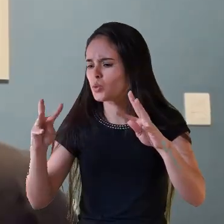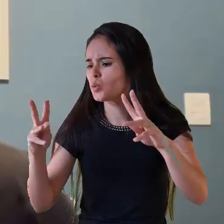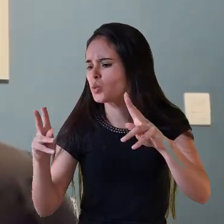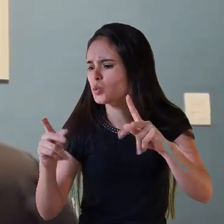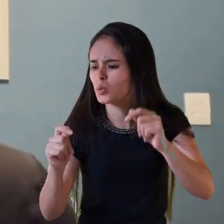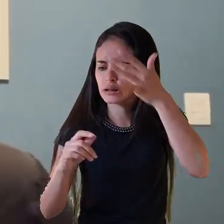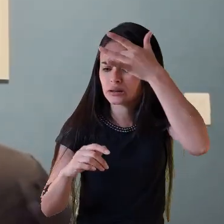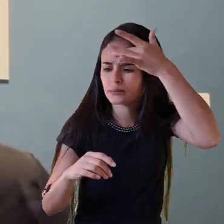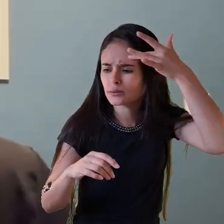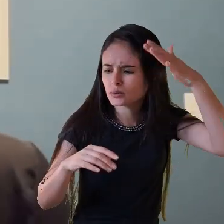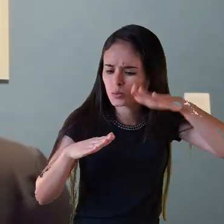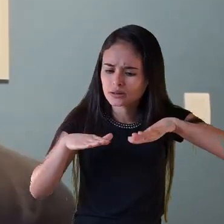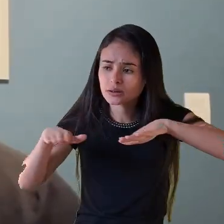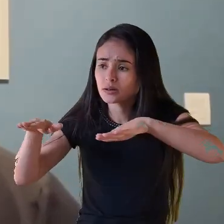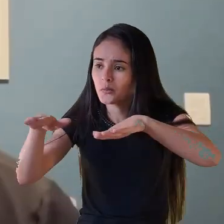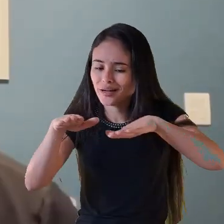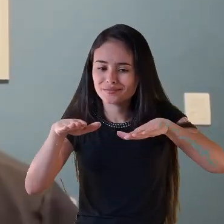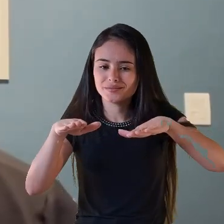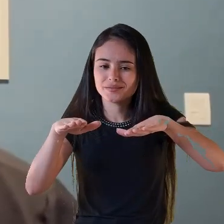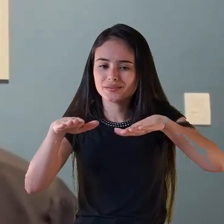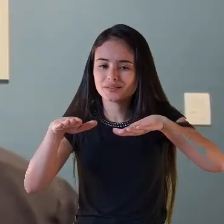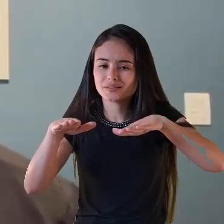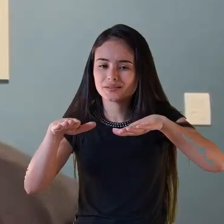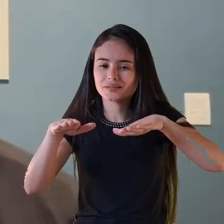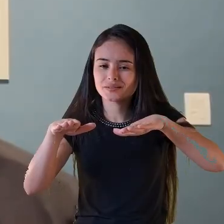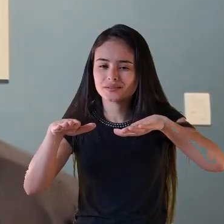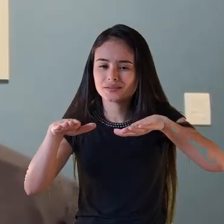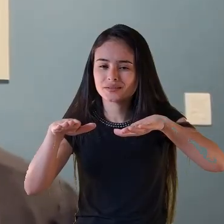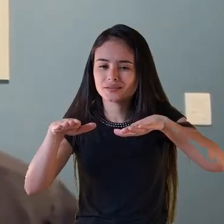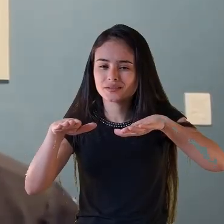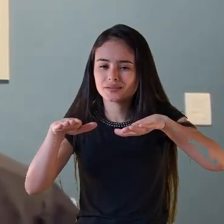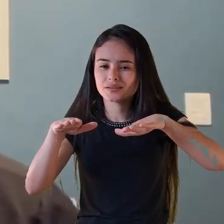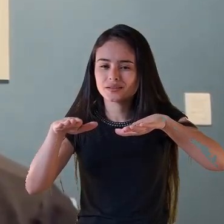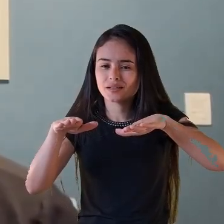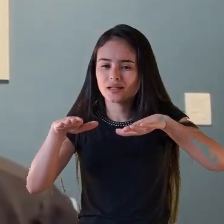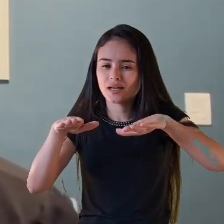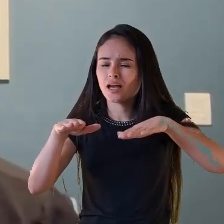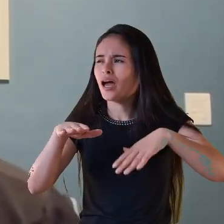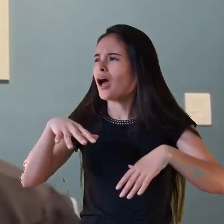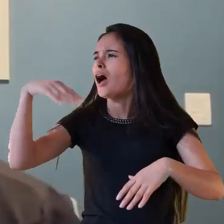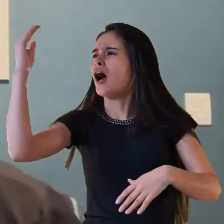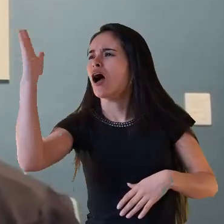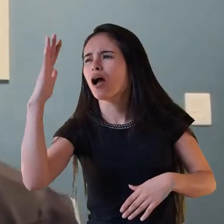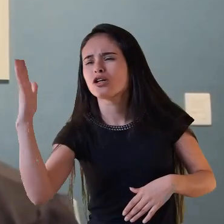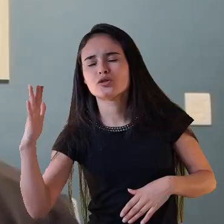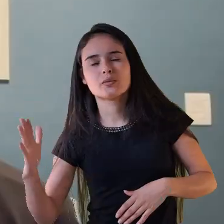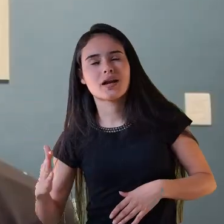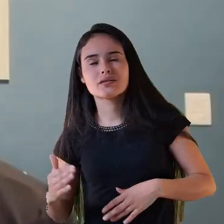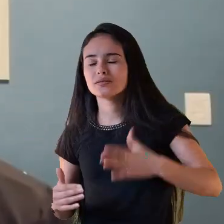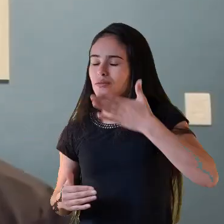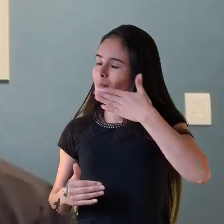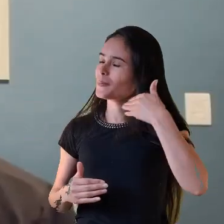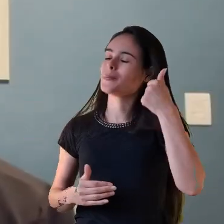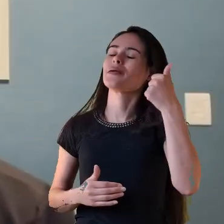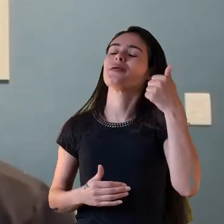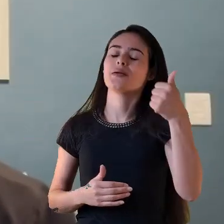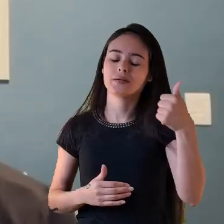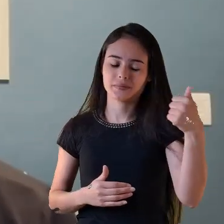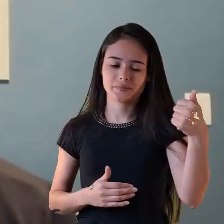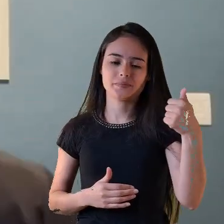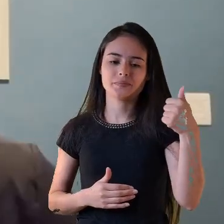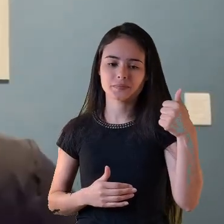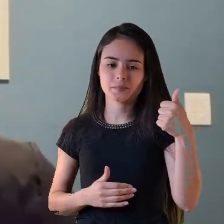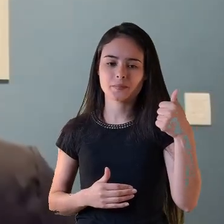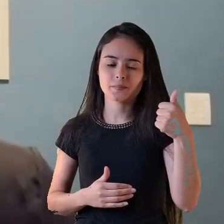ofereça a todos os seus cidadãos as mesmas oportunidades. E vai ser um país melhor para todo mundo, para todo mundo. Então é